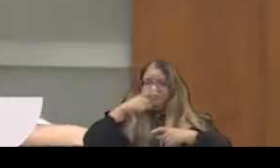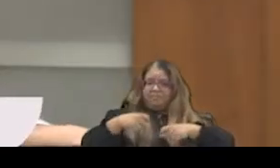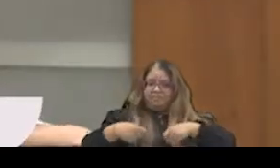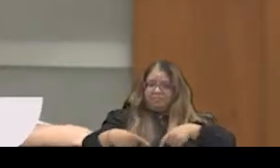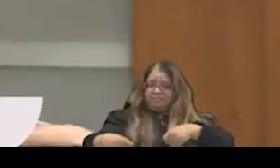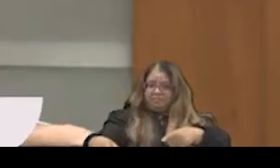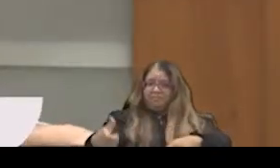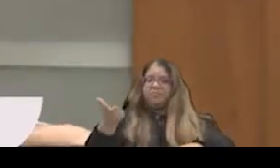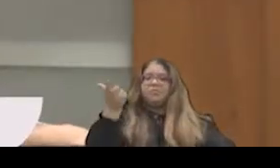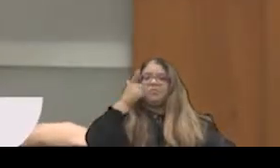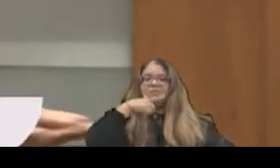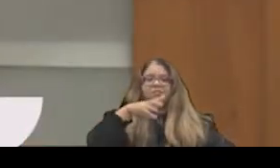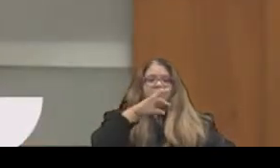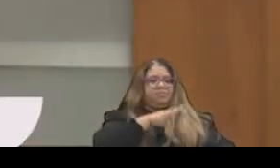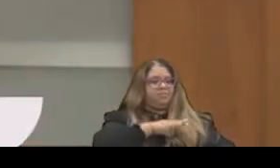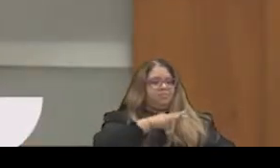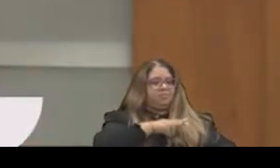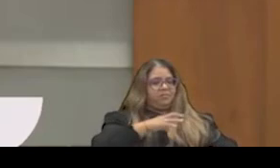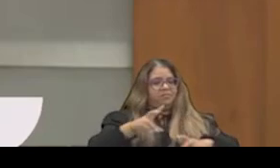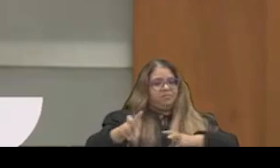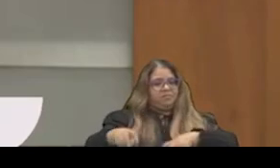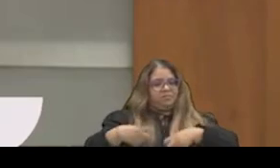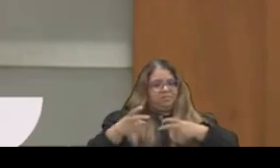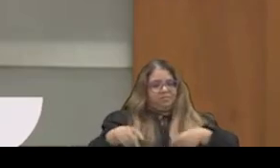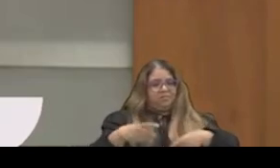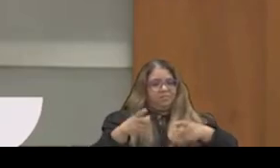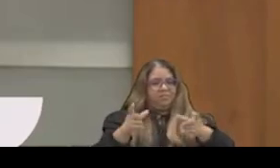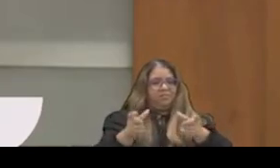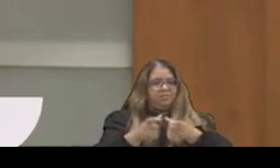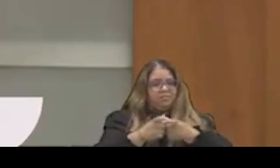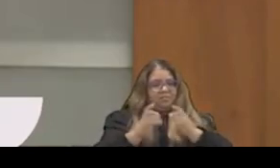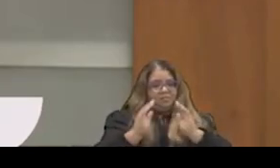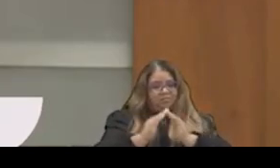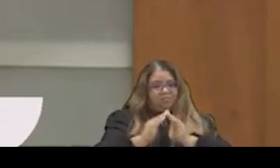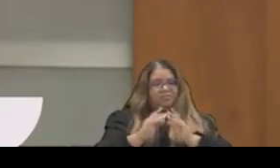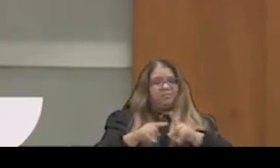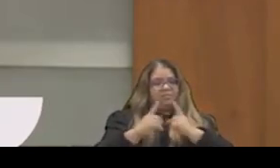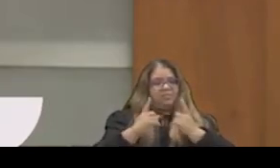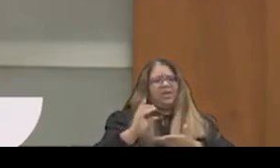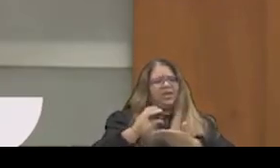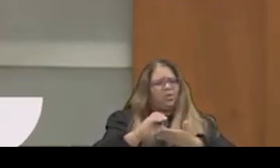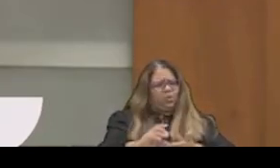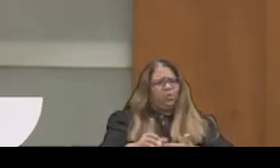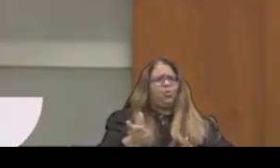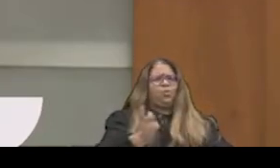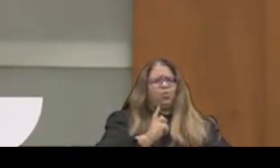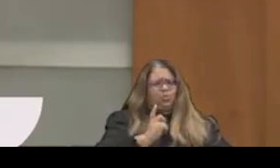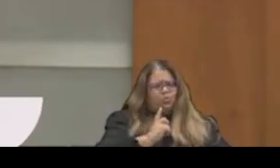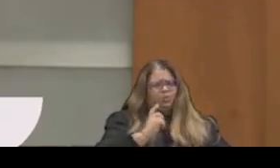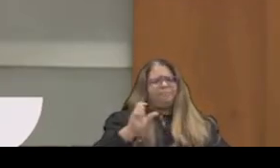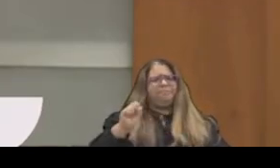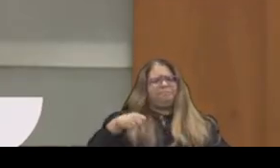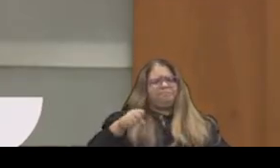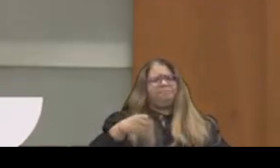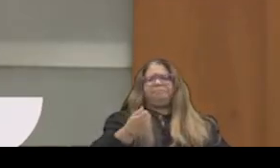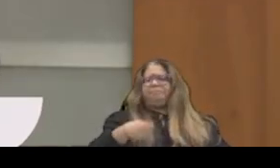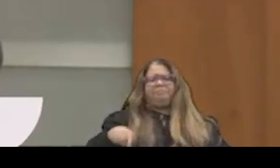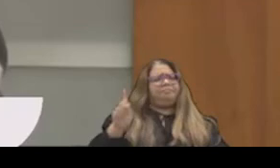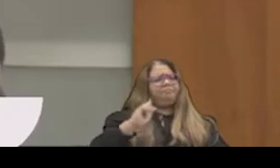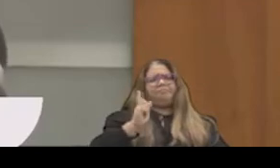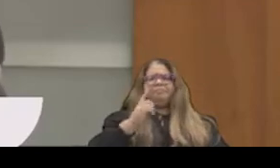estão no campo em pequenas propriedades mas há recursos para isso acontecer sem a necessidade